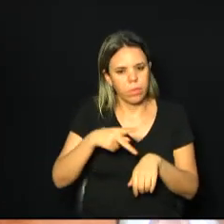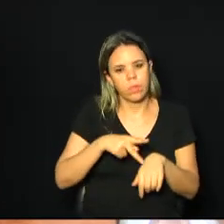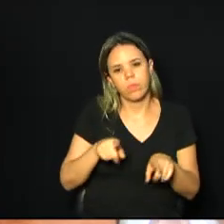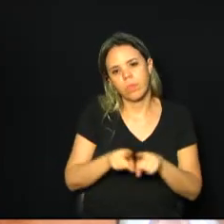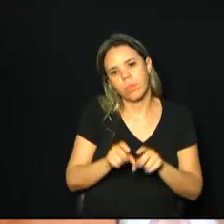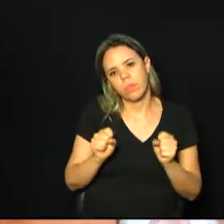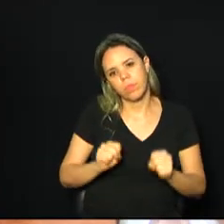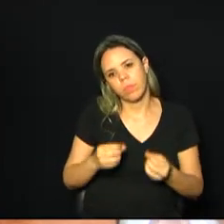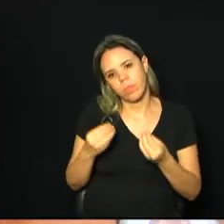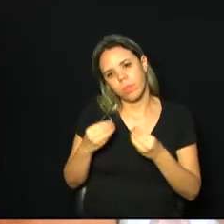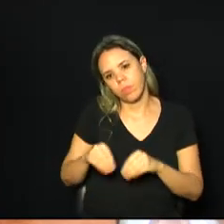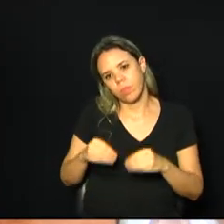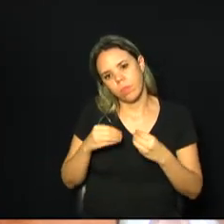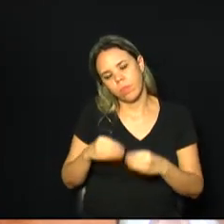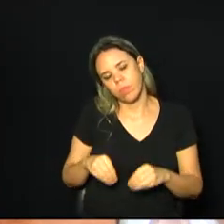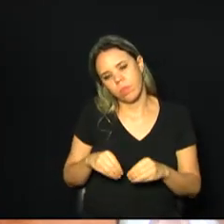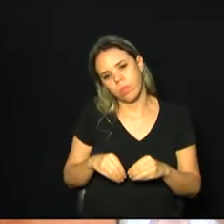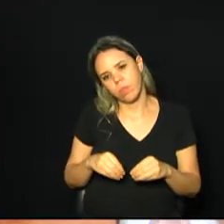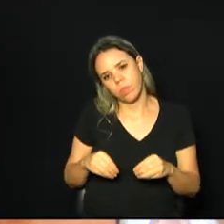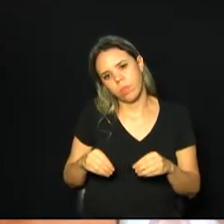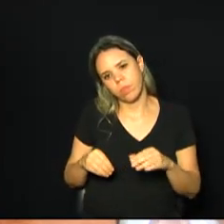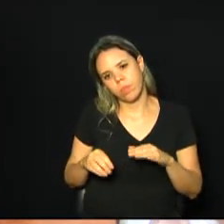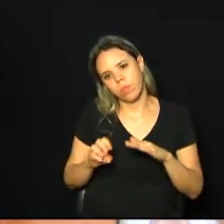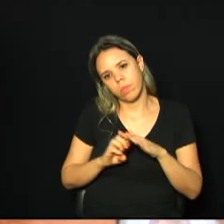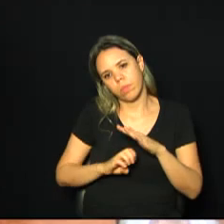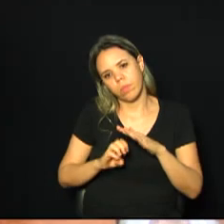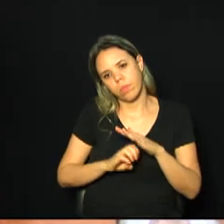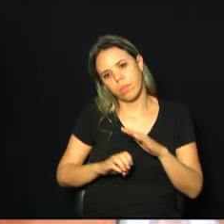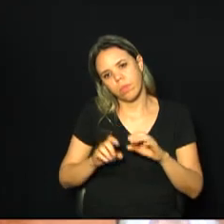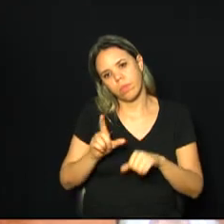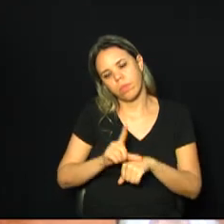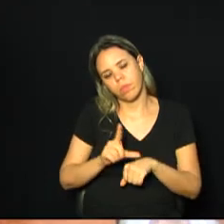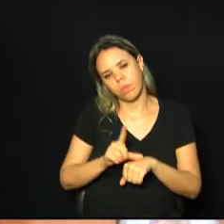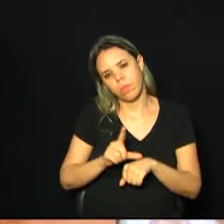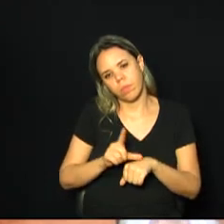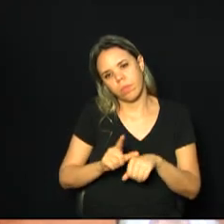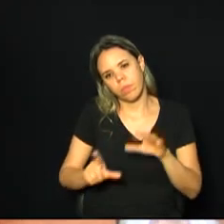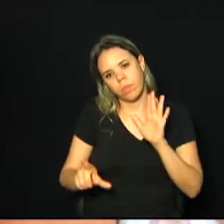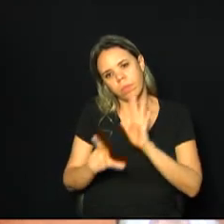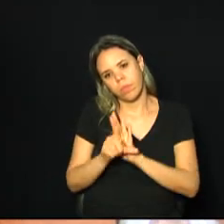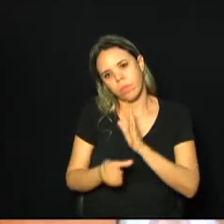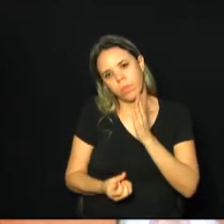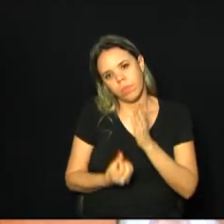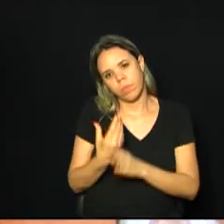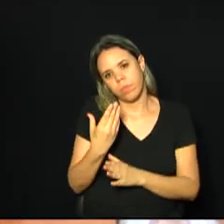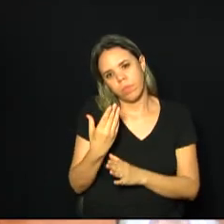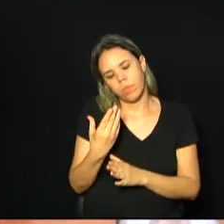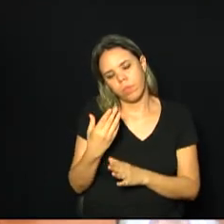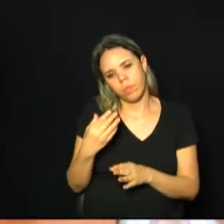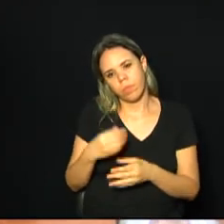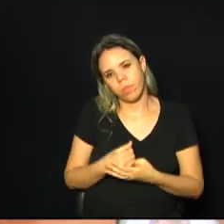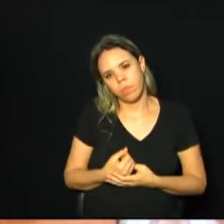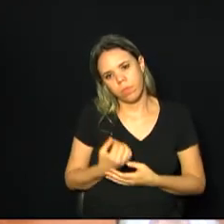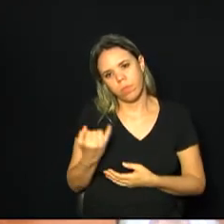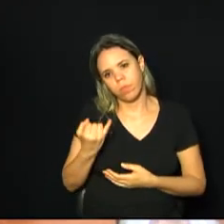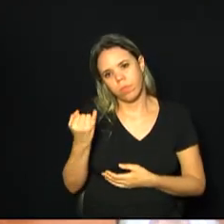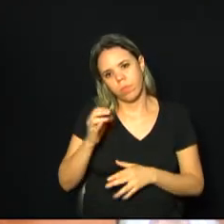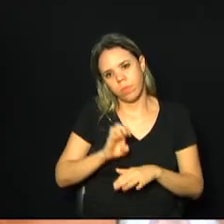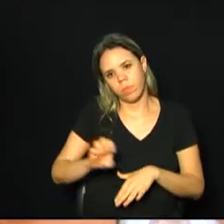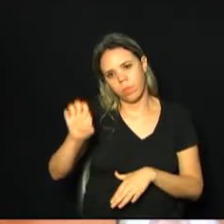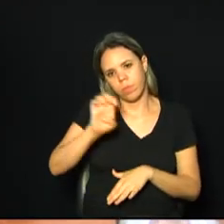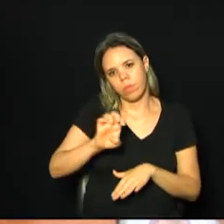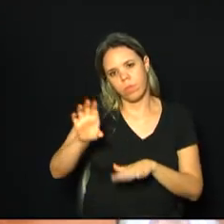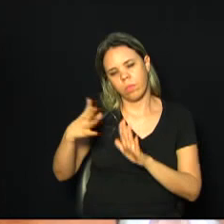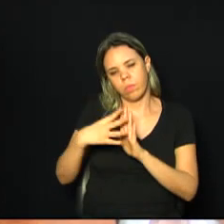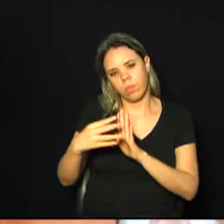ser muito prejudicial para o pequeno comerciante. Uma lei criada, trazida, importada da Europa, que essa é